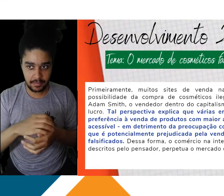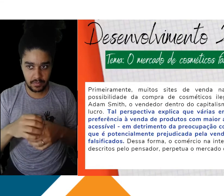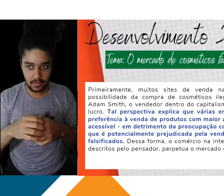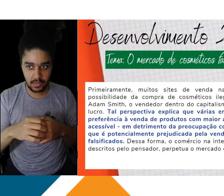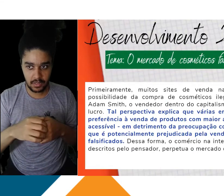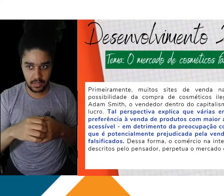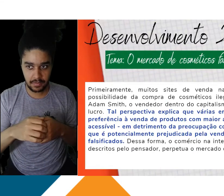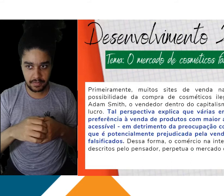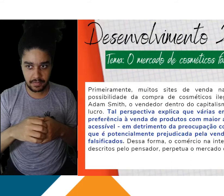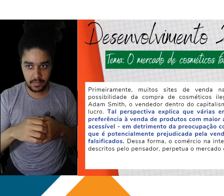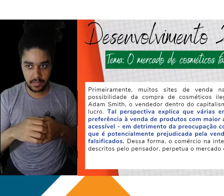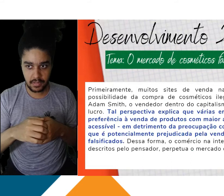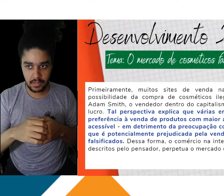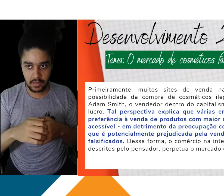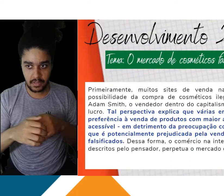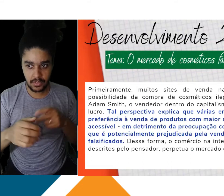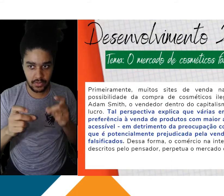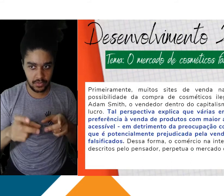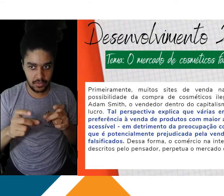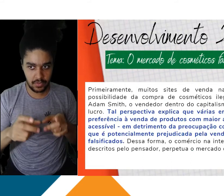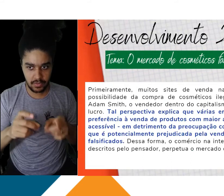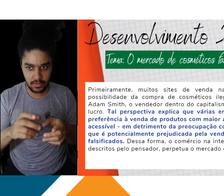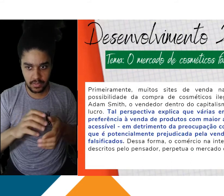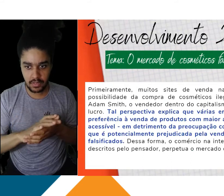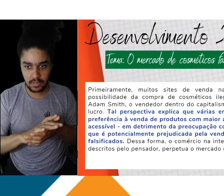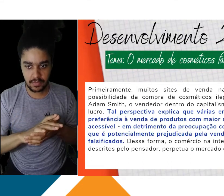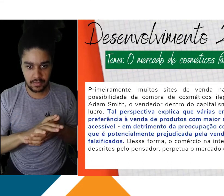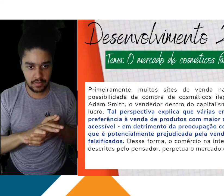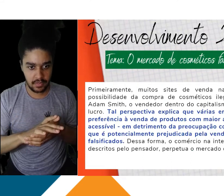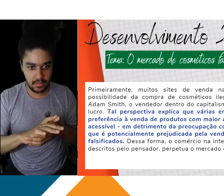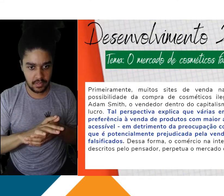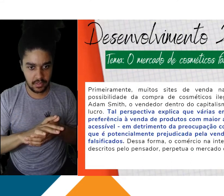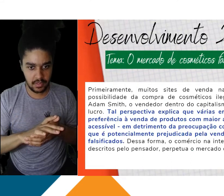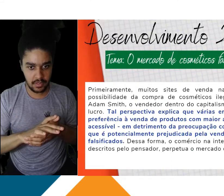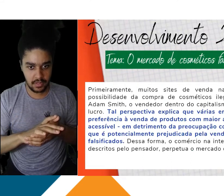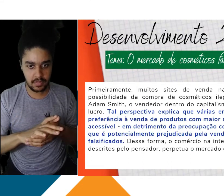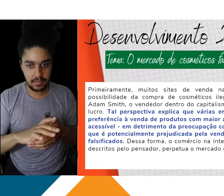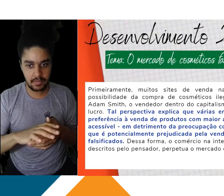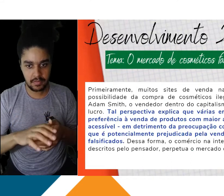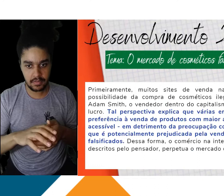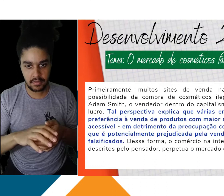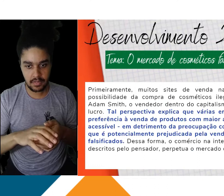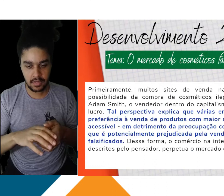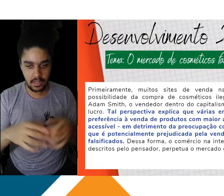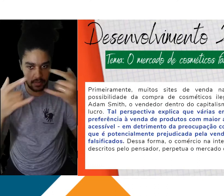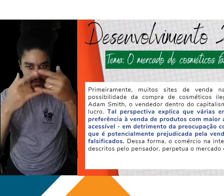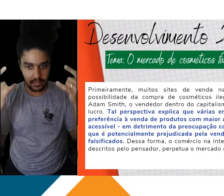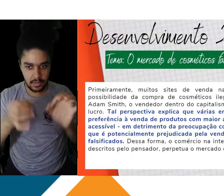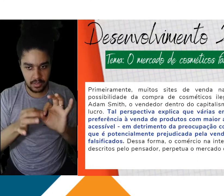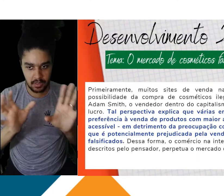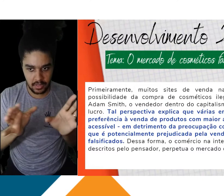Tudo bem até aí? Conforme o economista Adam Smith, o vendedor dentro do capitalismo liberal visa prioritariamente o